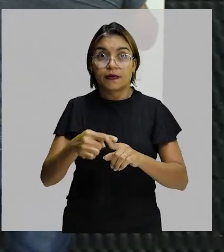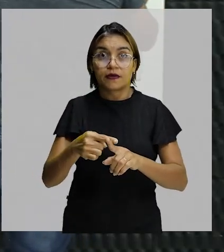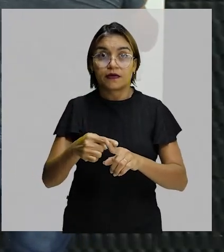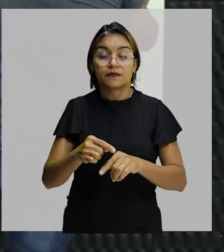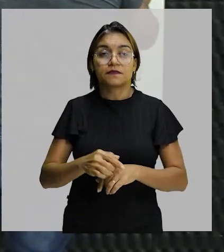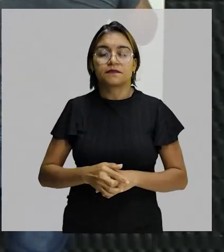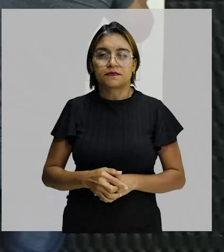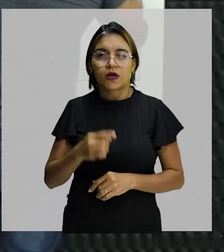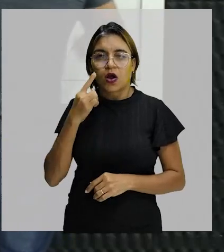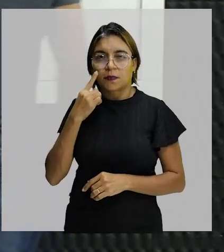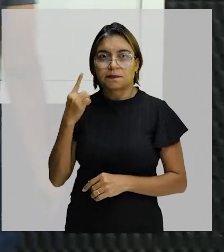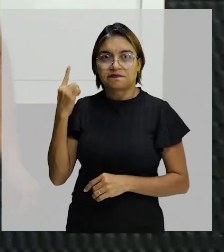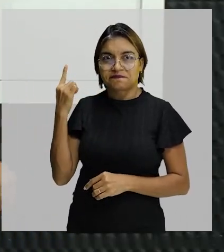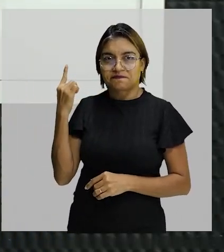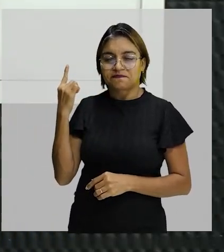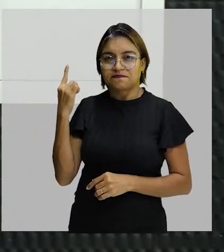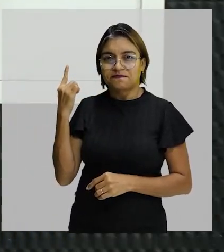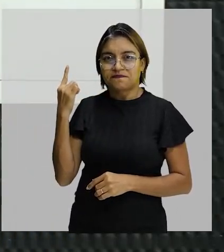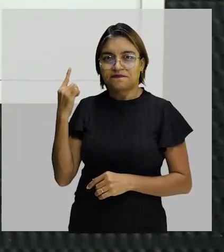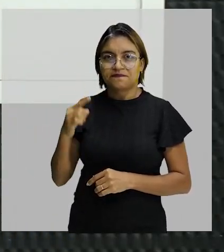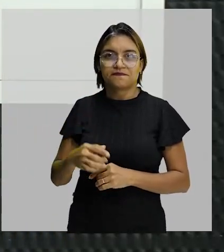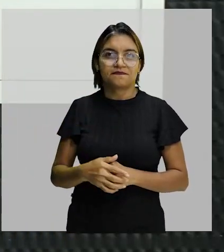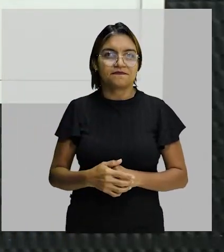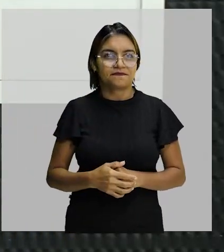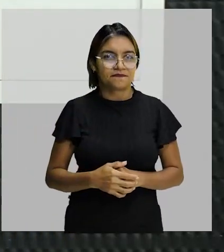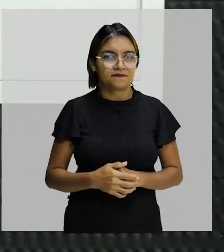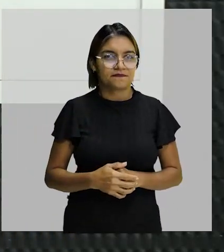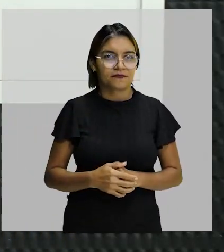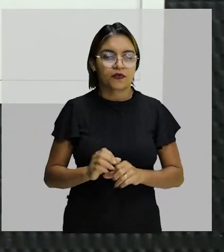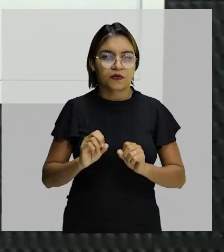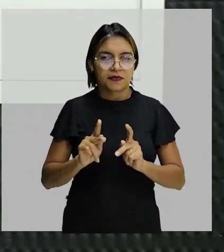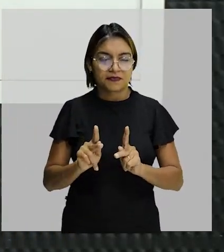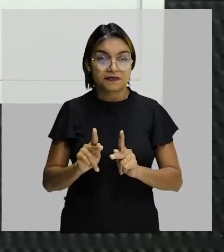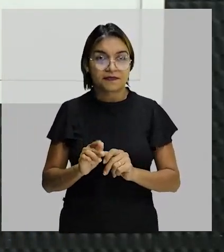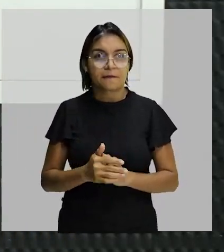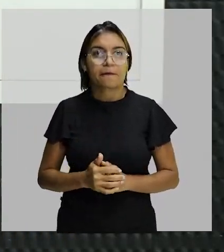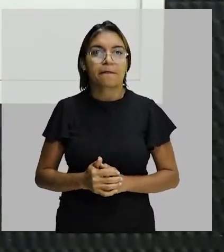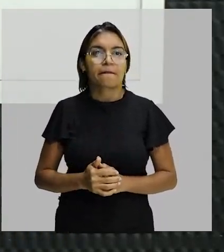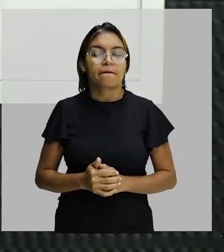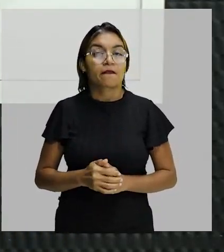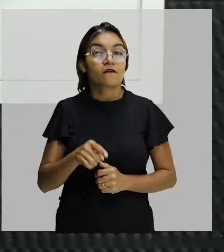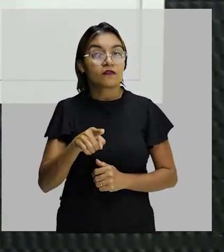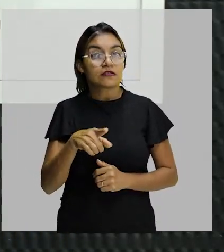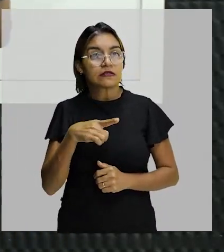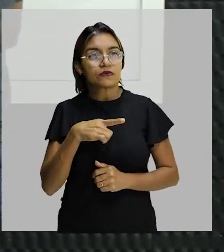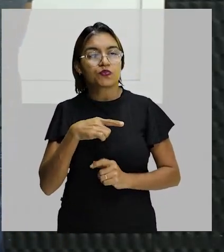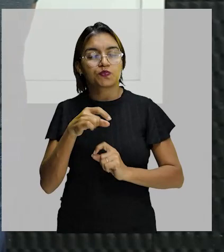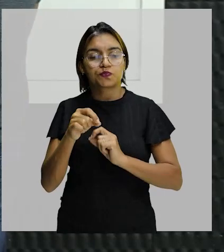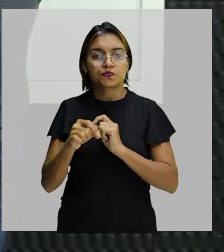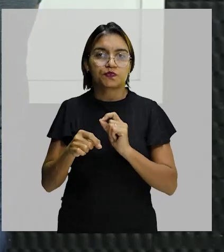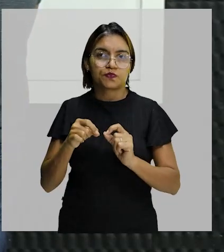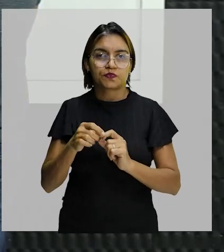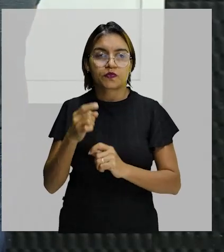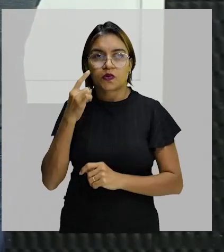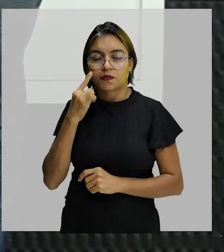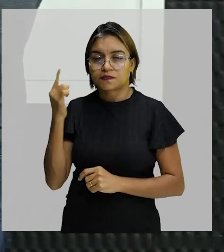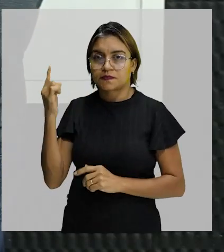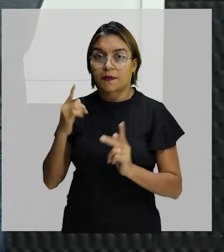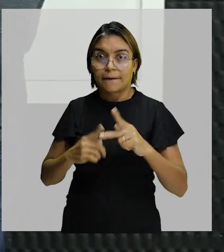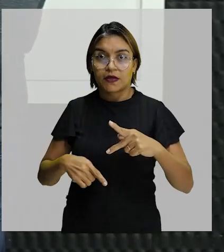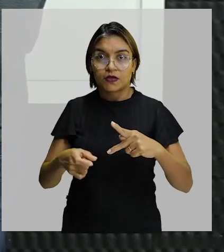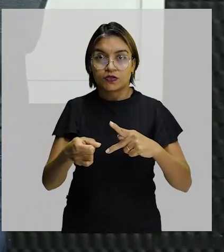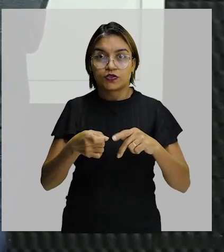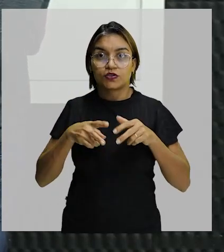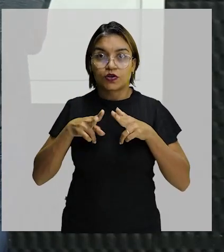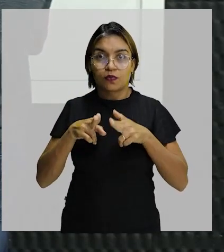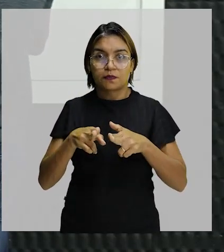1 dá menos 2. Certo? Bom, então você tem aqui, ó. Px vai